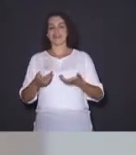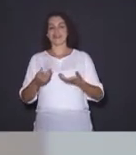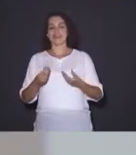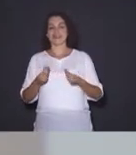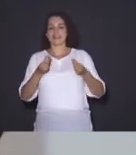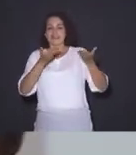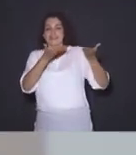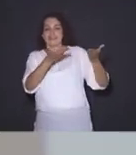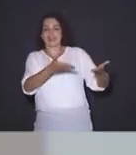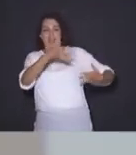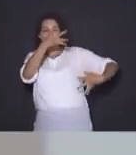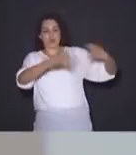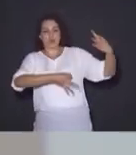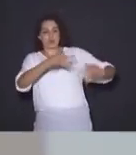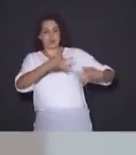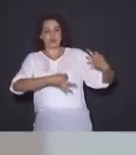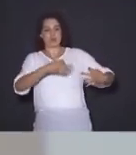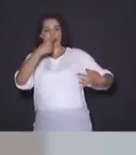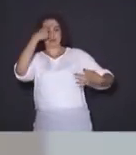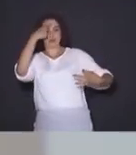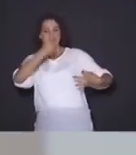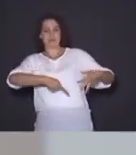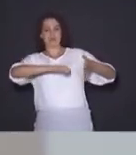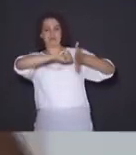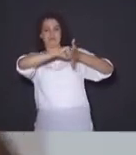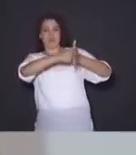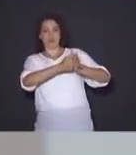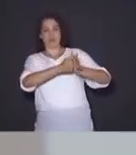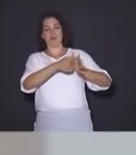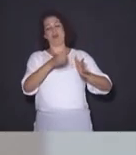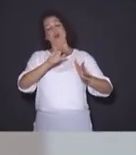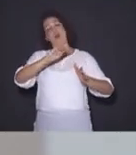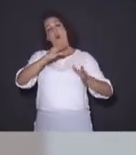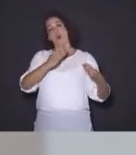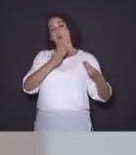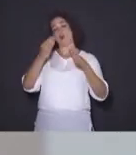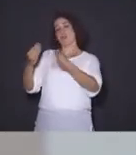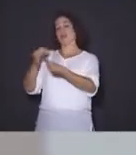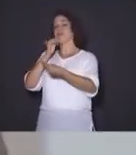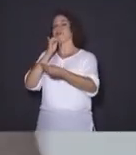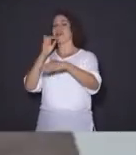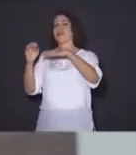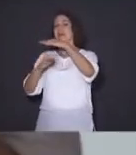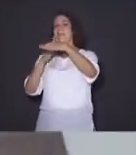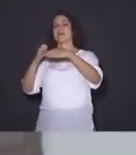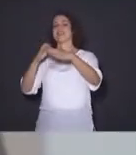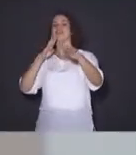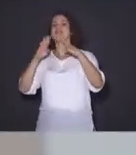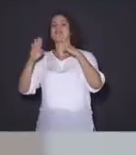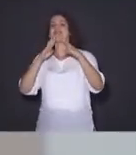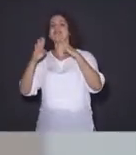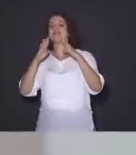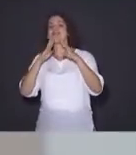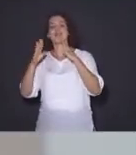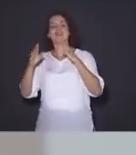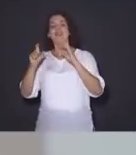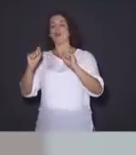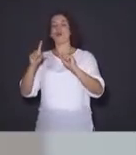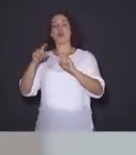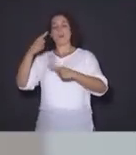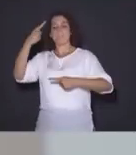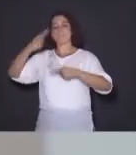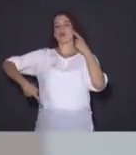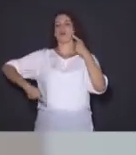por exemplo a empresas como facebook que agora decide que vai fazer uma análise para proibir a fake mills porque